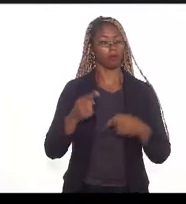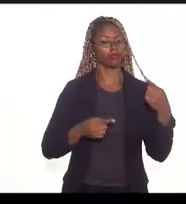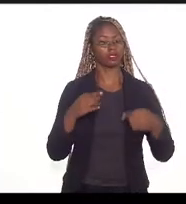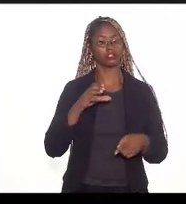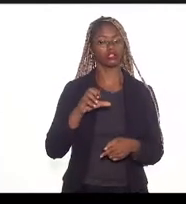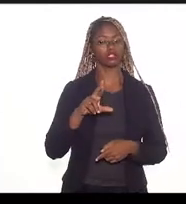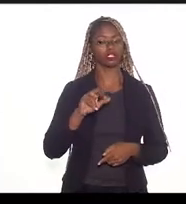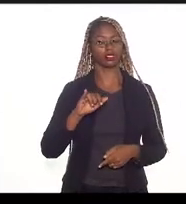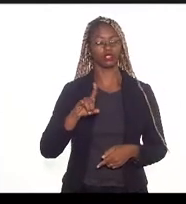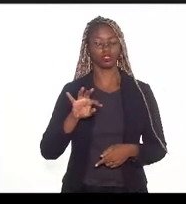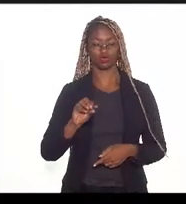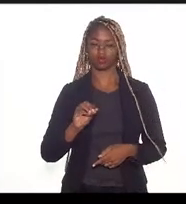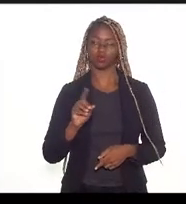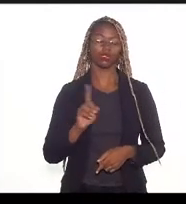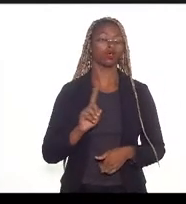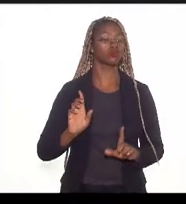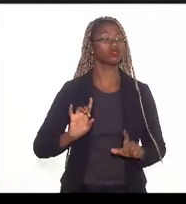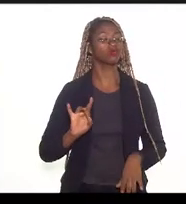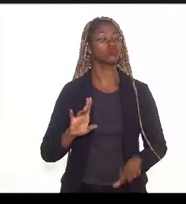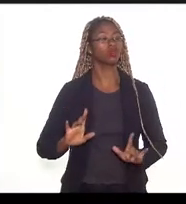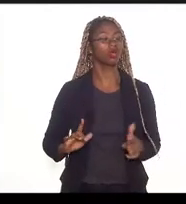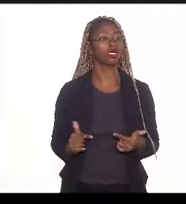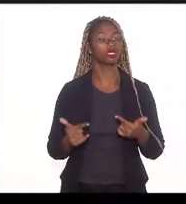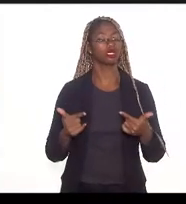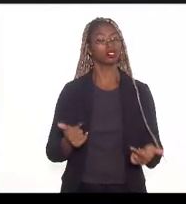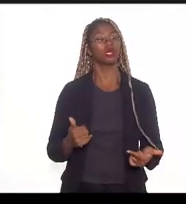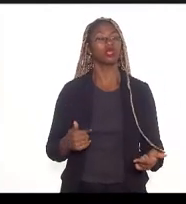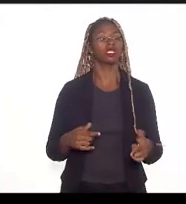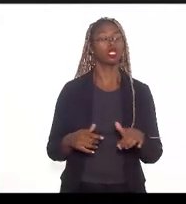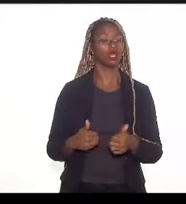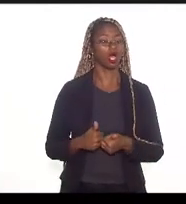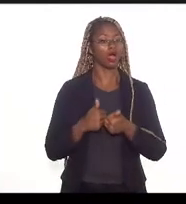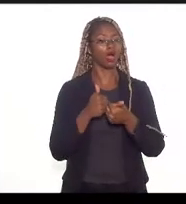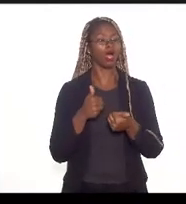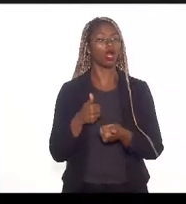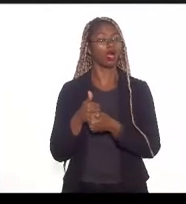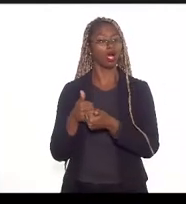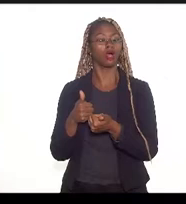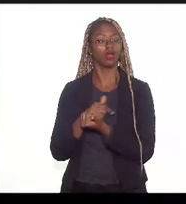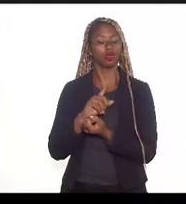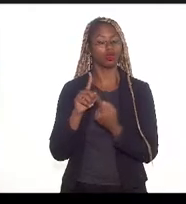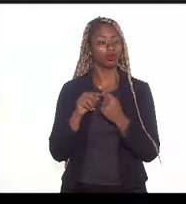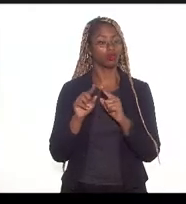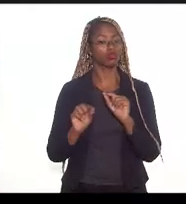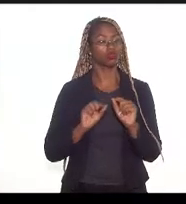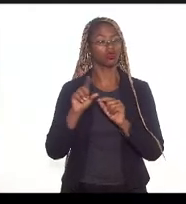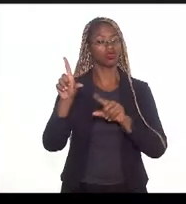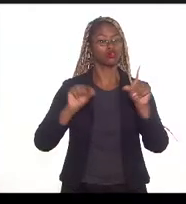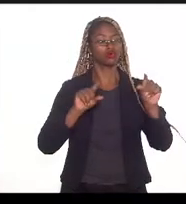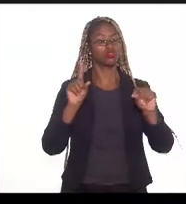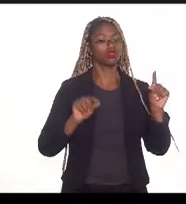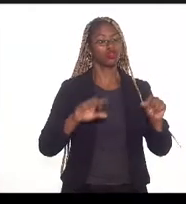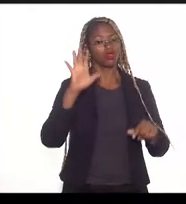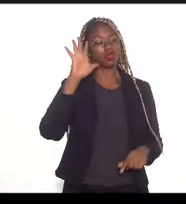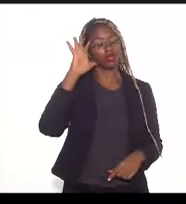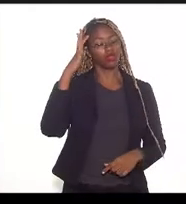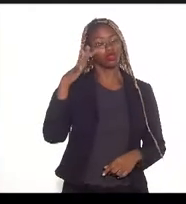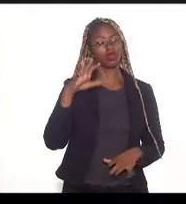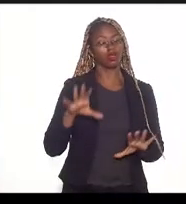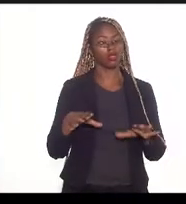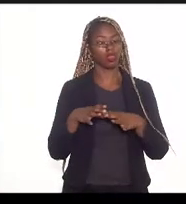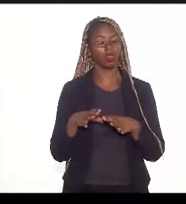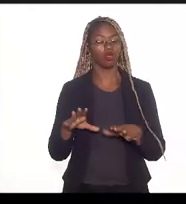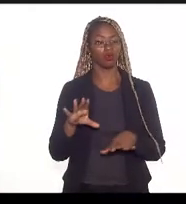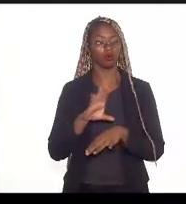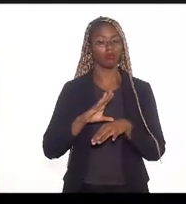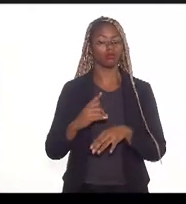apenas operacionaliza e faz um assessoramento em relação ao que vai ser definido pelo programa e pelo comitê gestor.